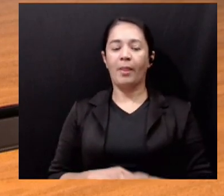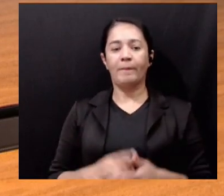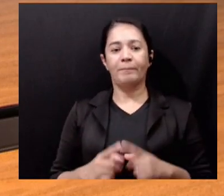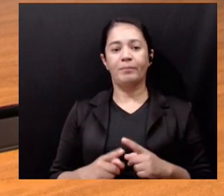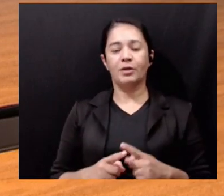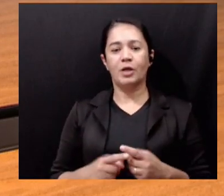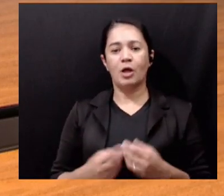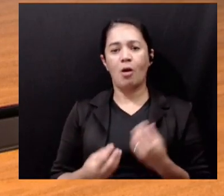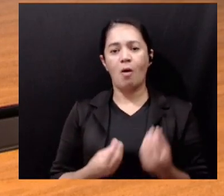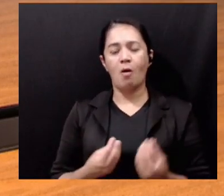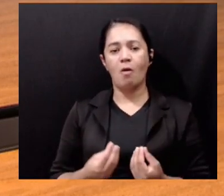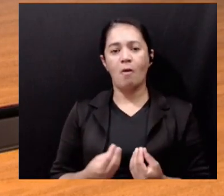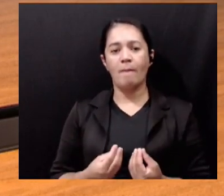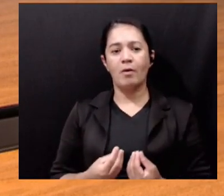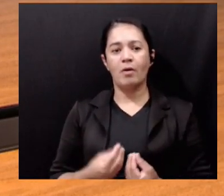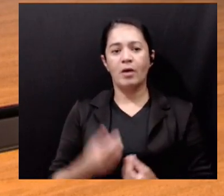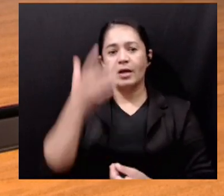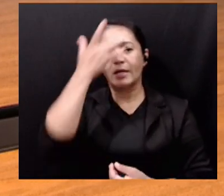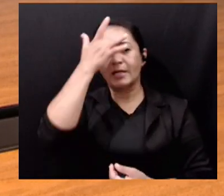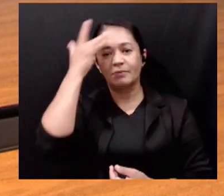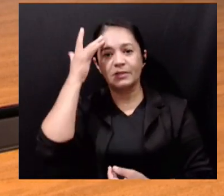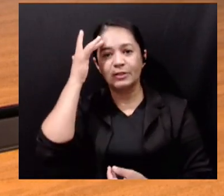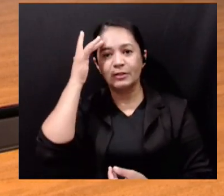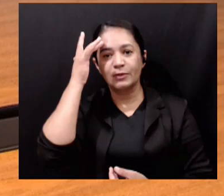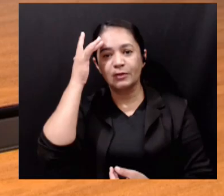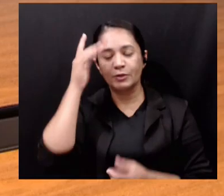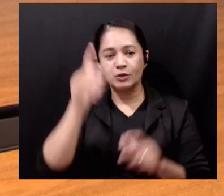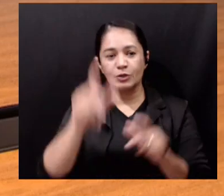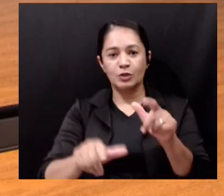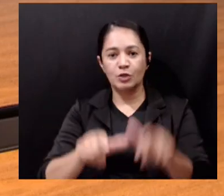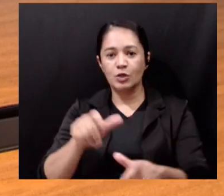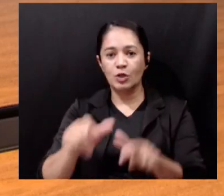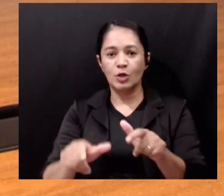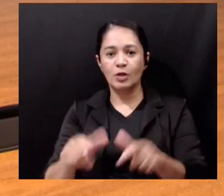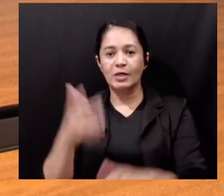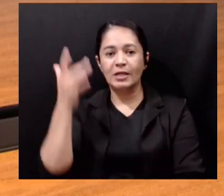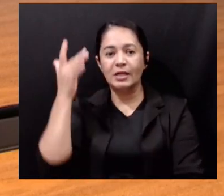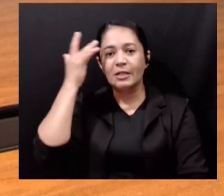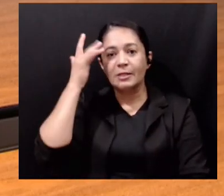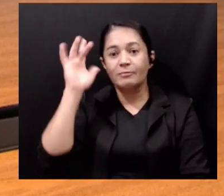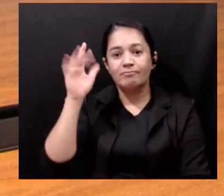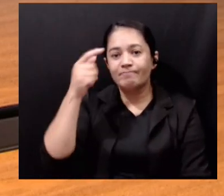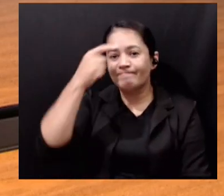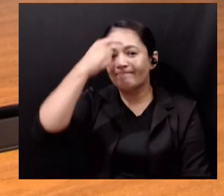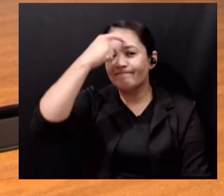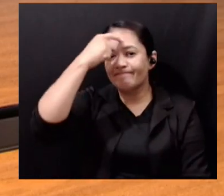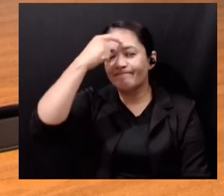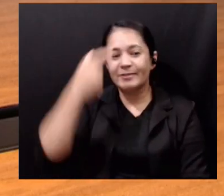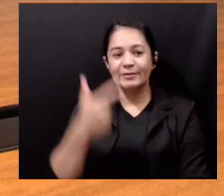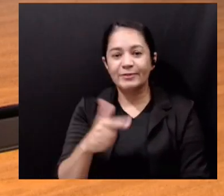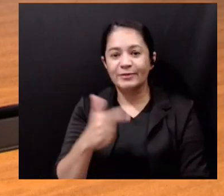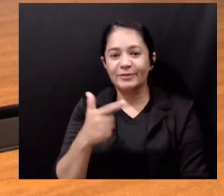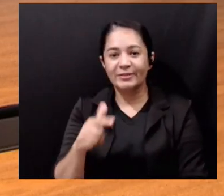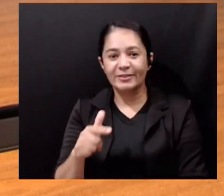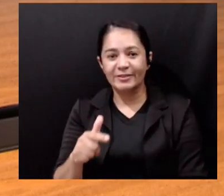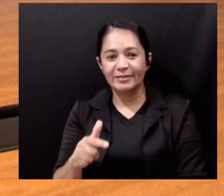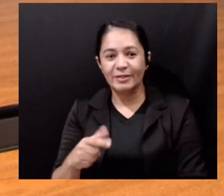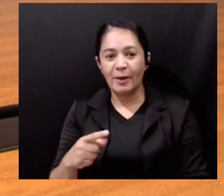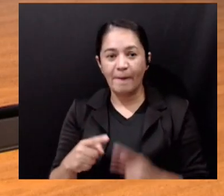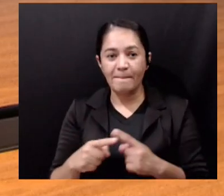talvez não tenham essa consciência de que essa conexão de fato é muito forte, né?